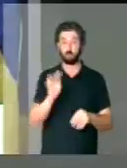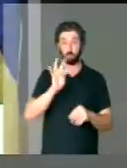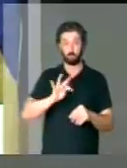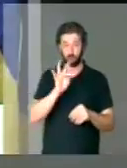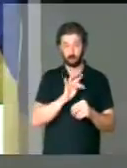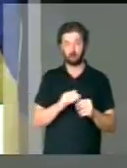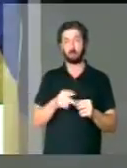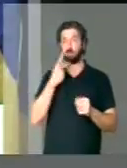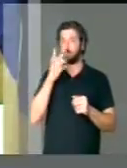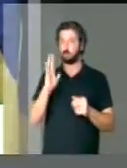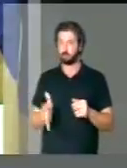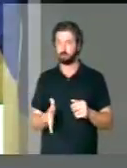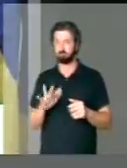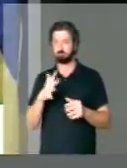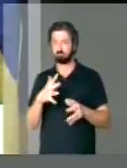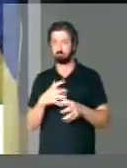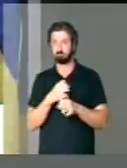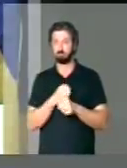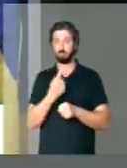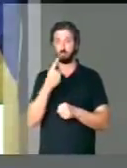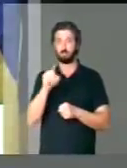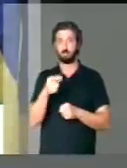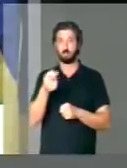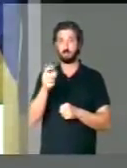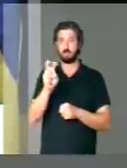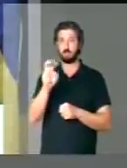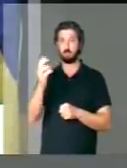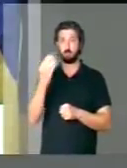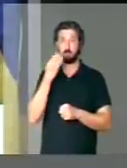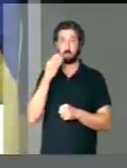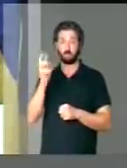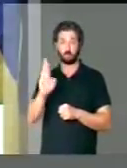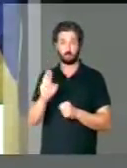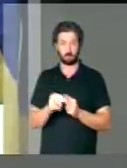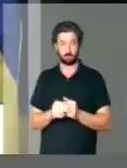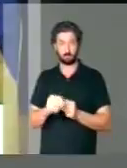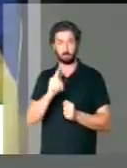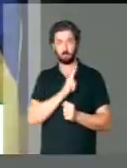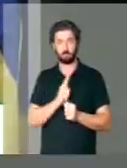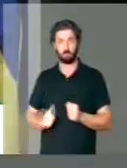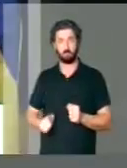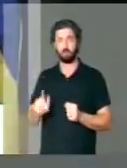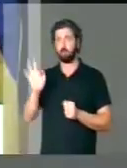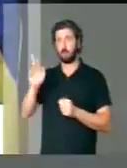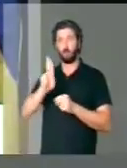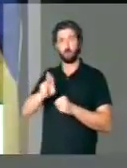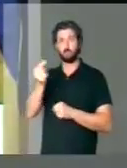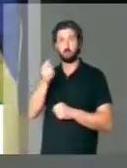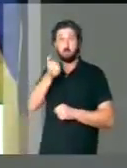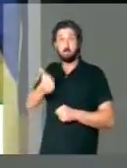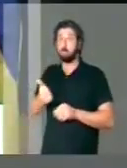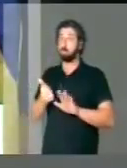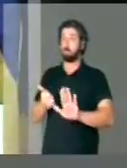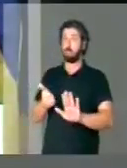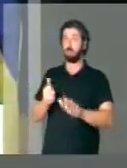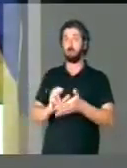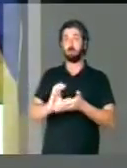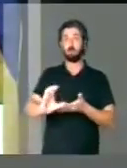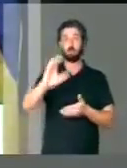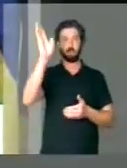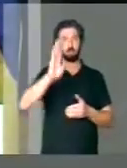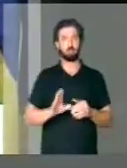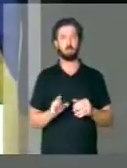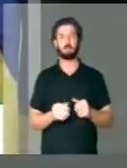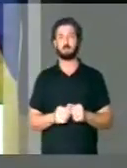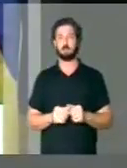federal, como já falei, algo em torno de 1,5 bilhão de reais. Que o governo federal faça bom proveito desse dinheiro e que invista no